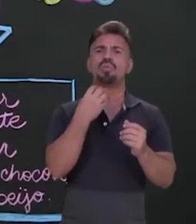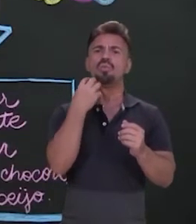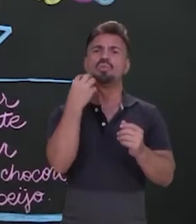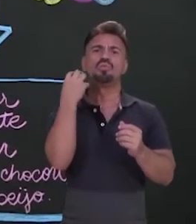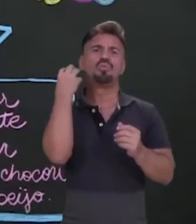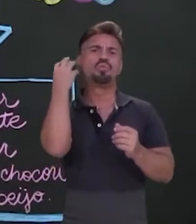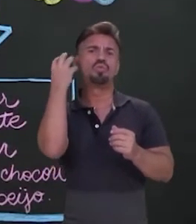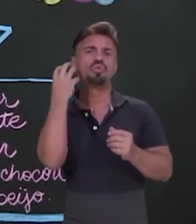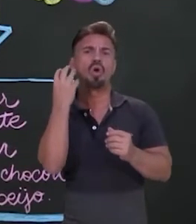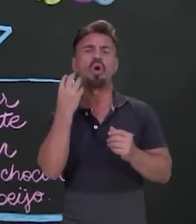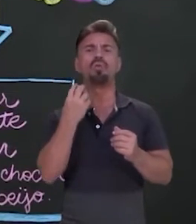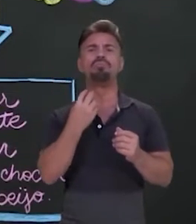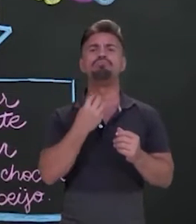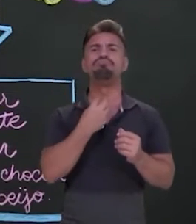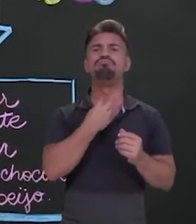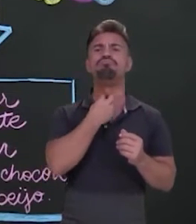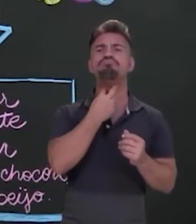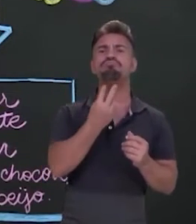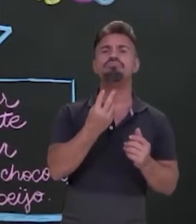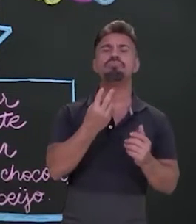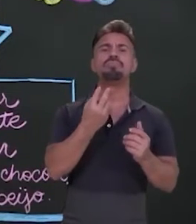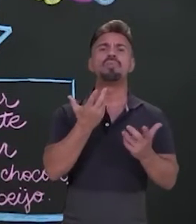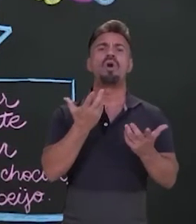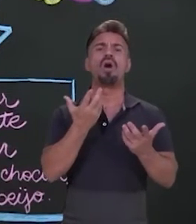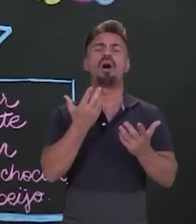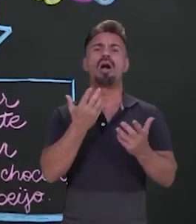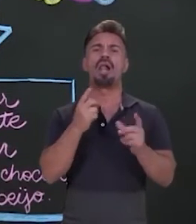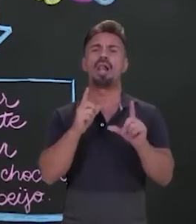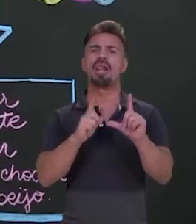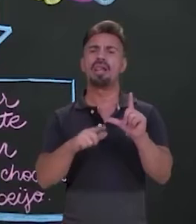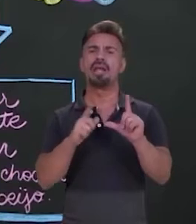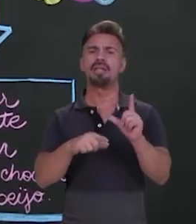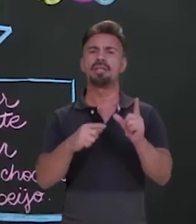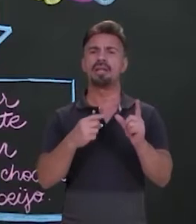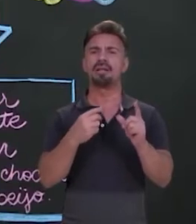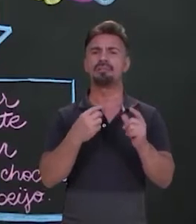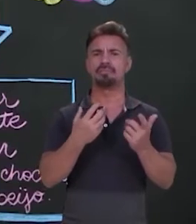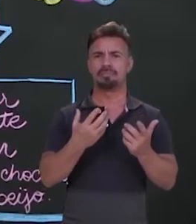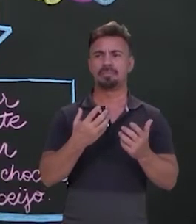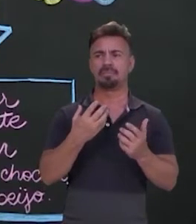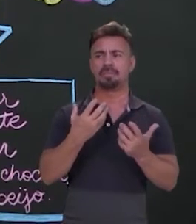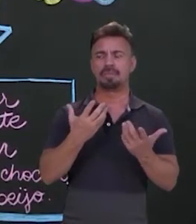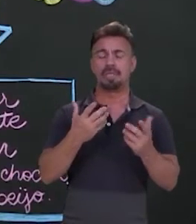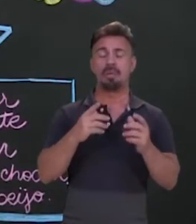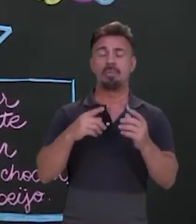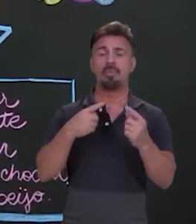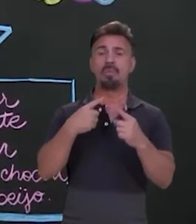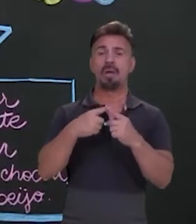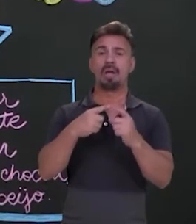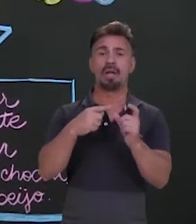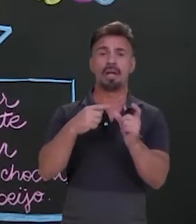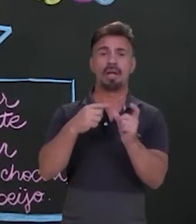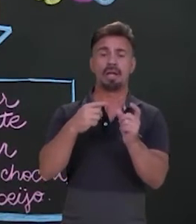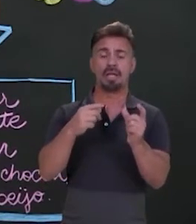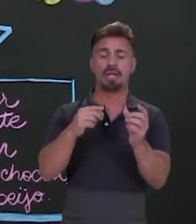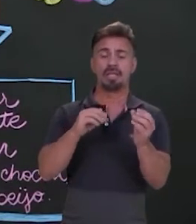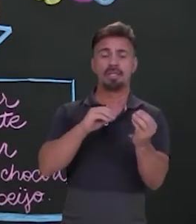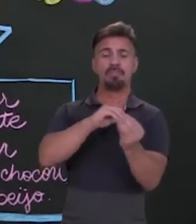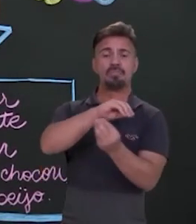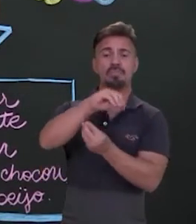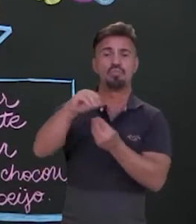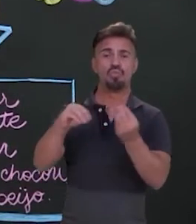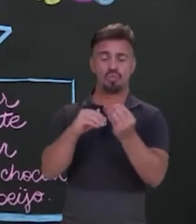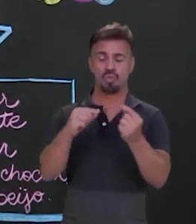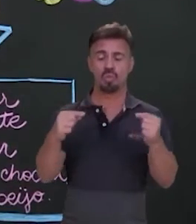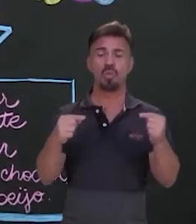perder alguma letra, vai acontecer algum tipo de prejuízo em uma das duas partes, porque na aglutinação as coisas se misturam, se